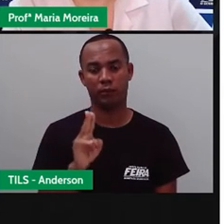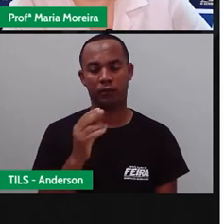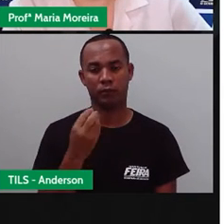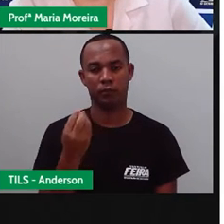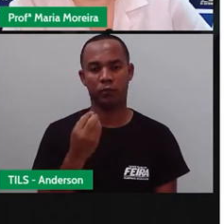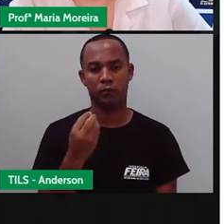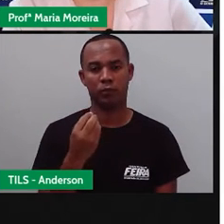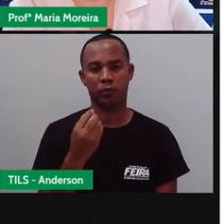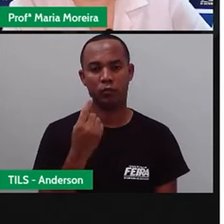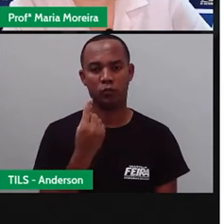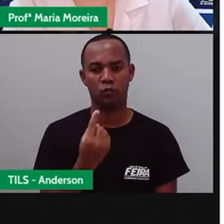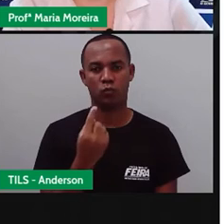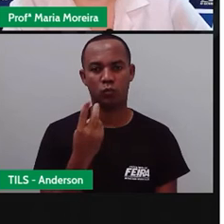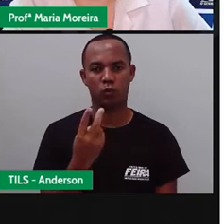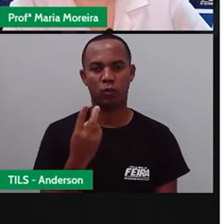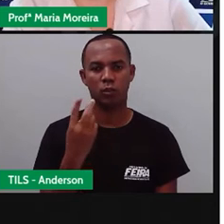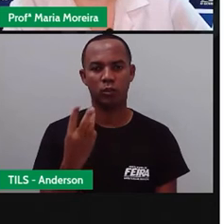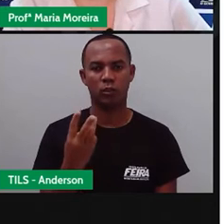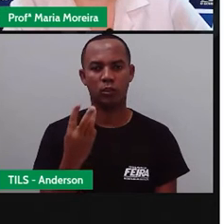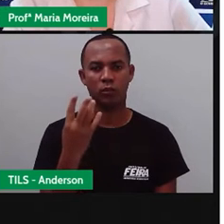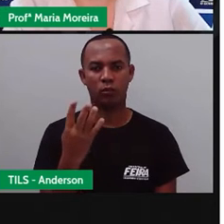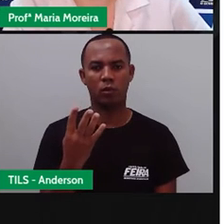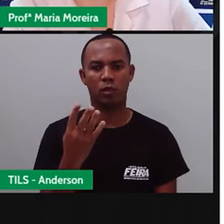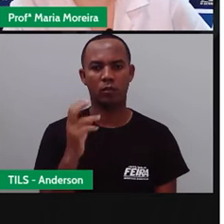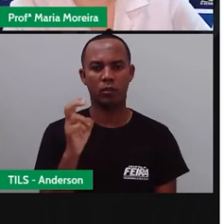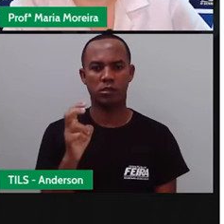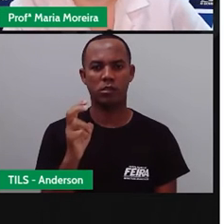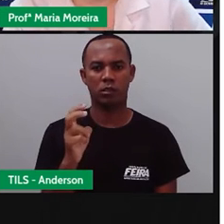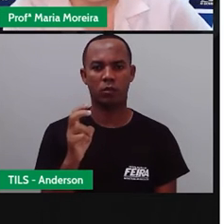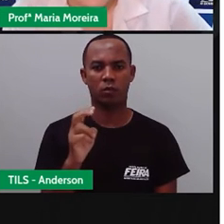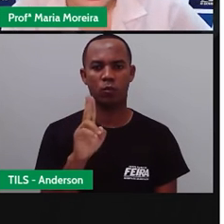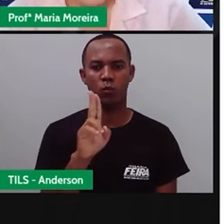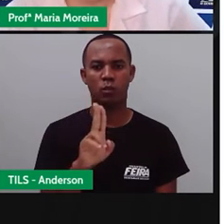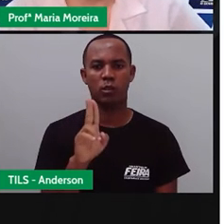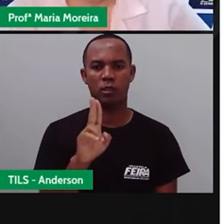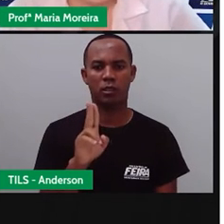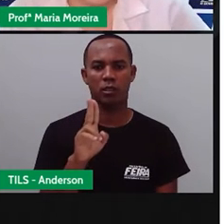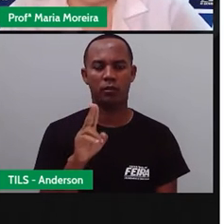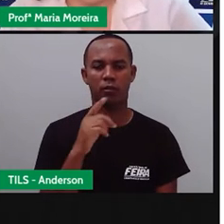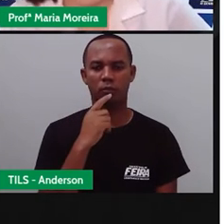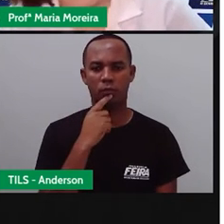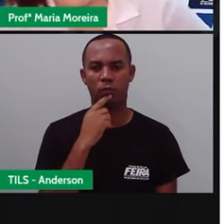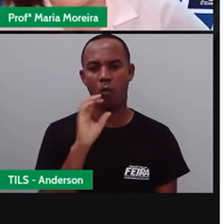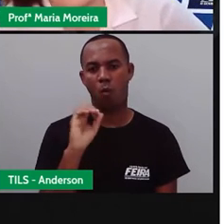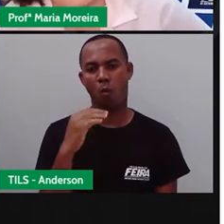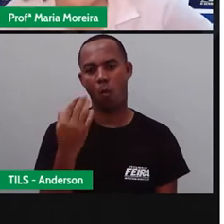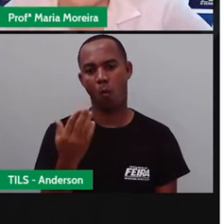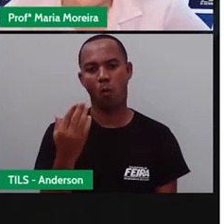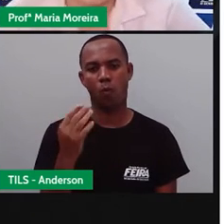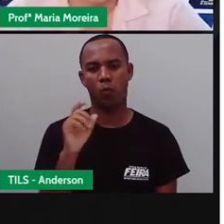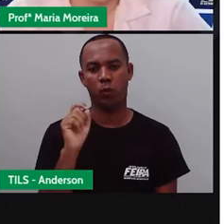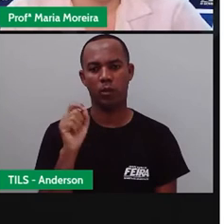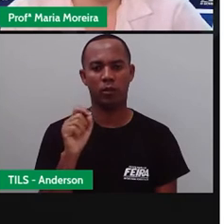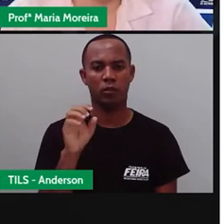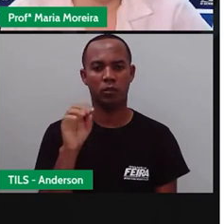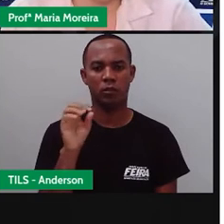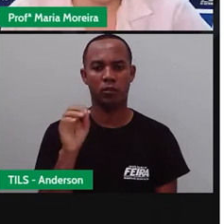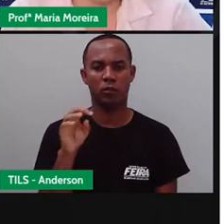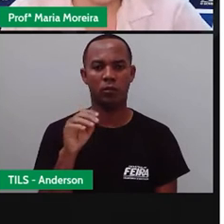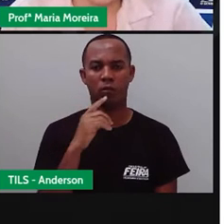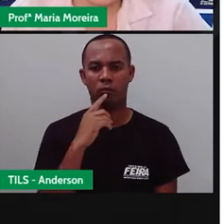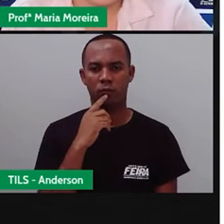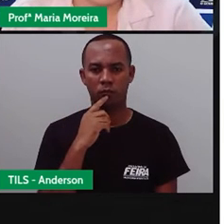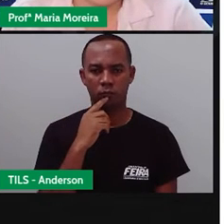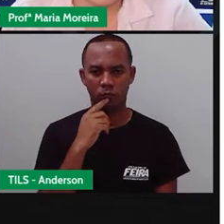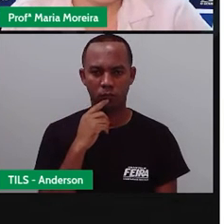1 2 3 4 5 5 unidades de milhar ou apenas milhar é um